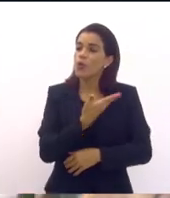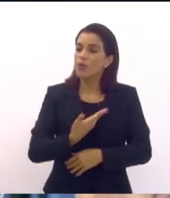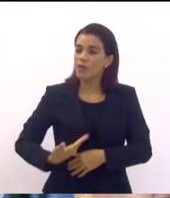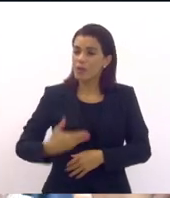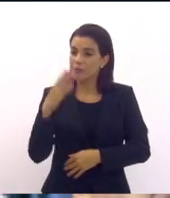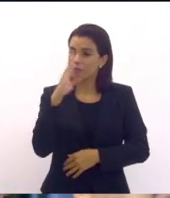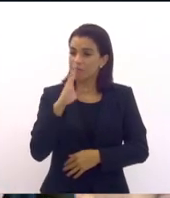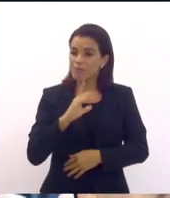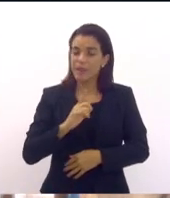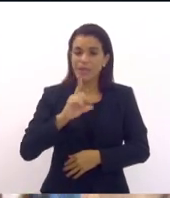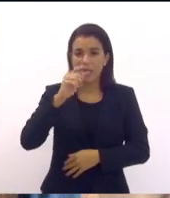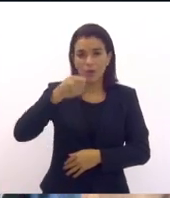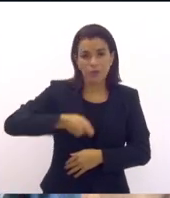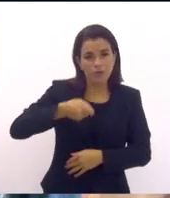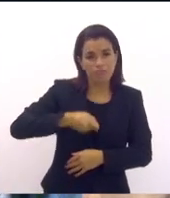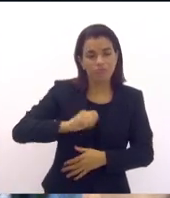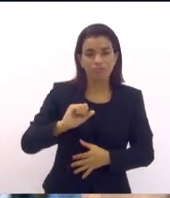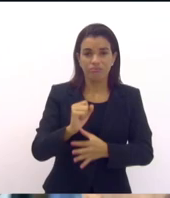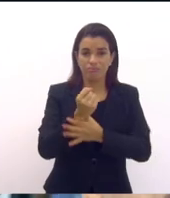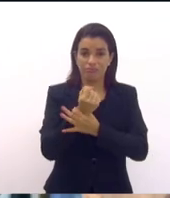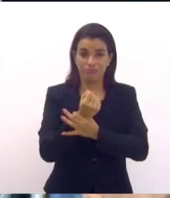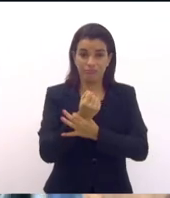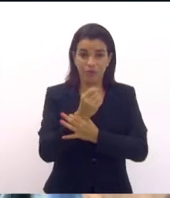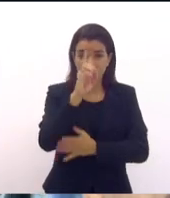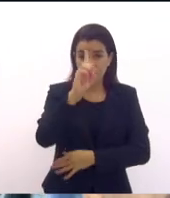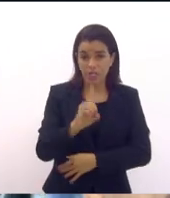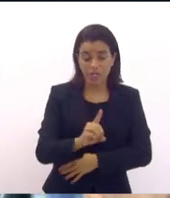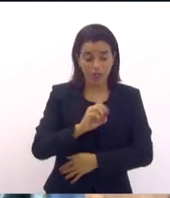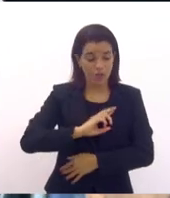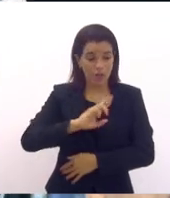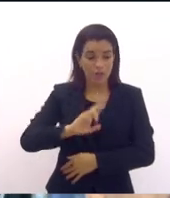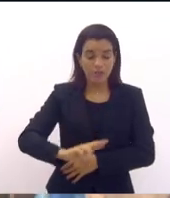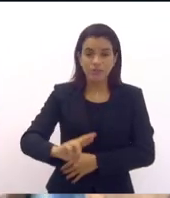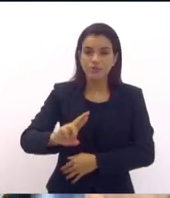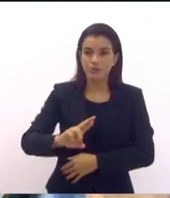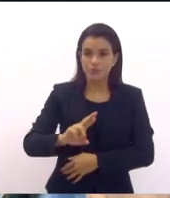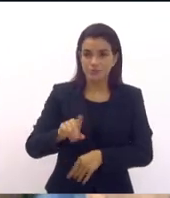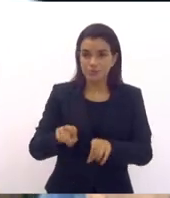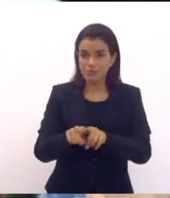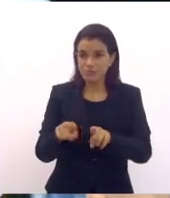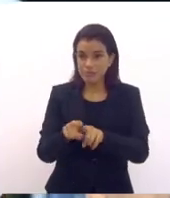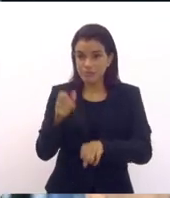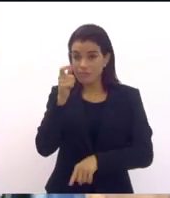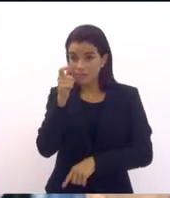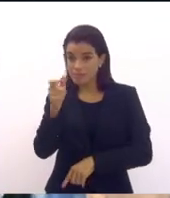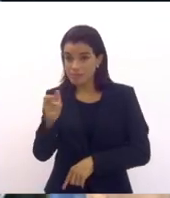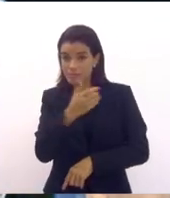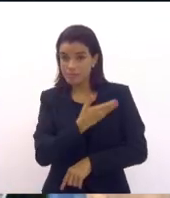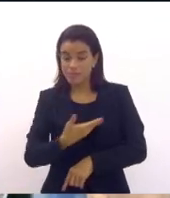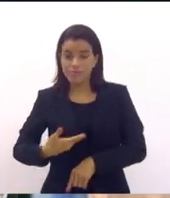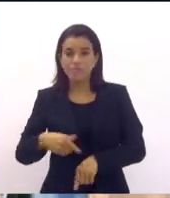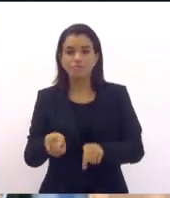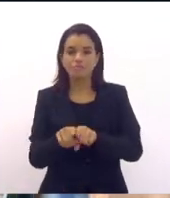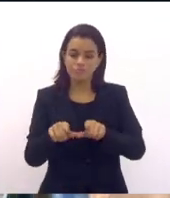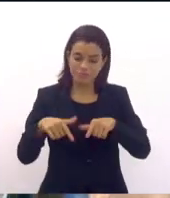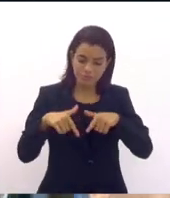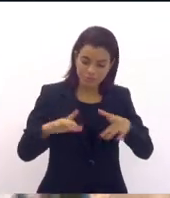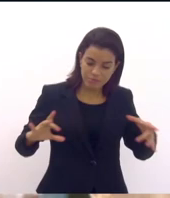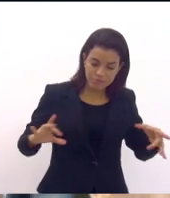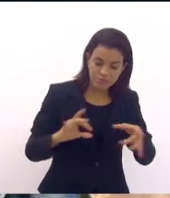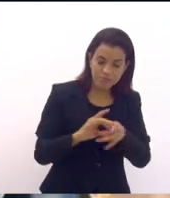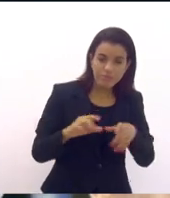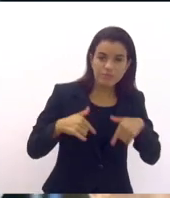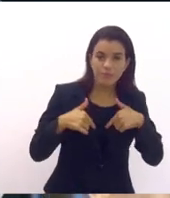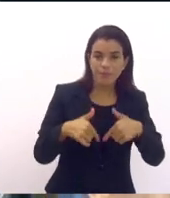dever de garantir a nossa liberdade religiosa e quando houver interesse público atuar atuar conosco nesse sentido é que a OAB vem